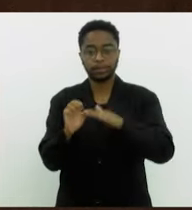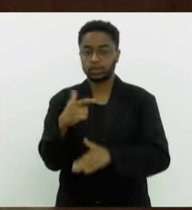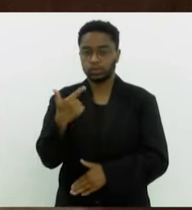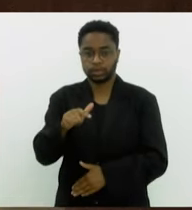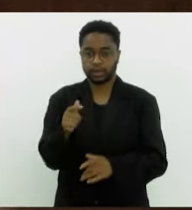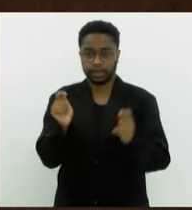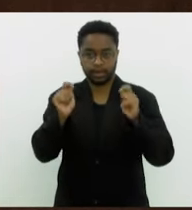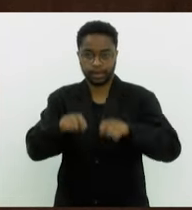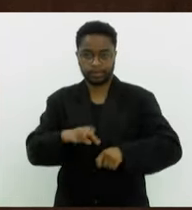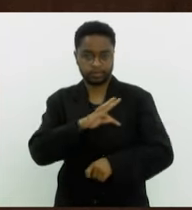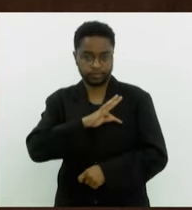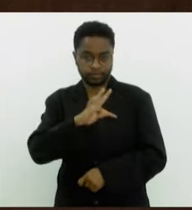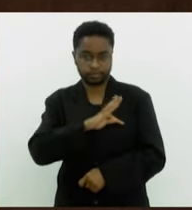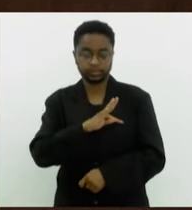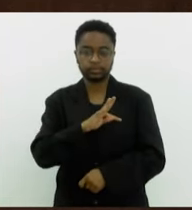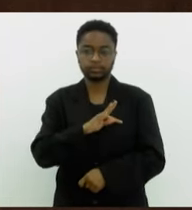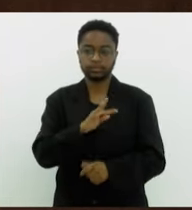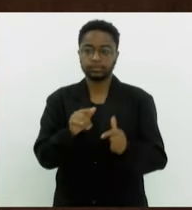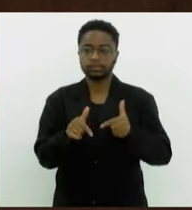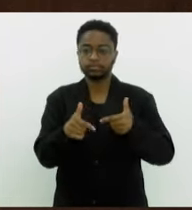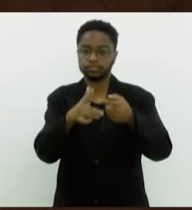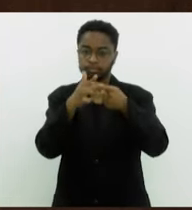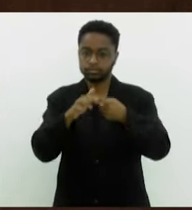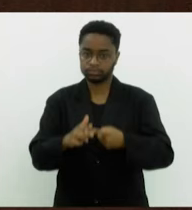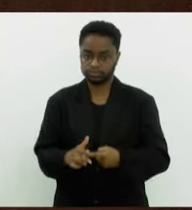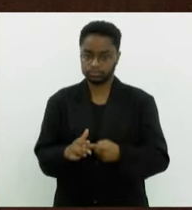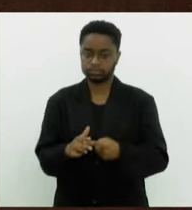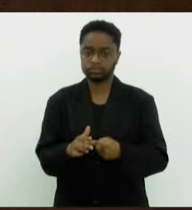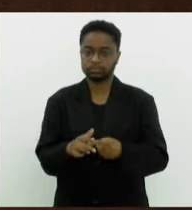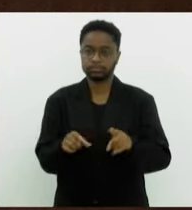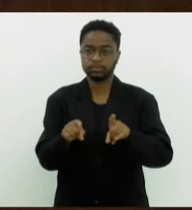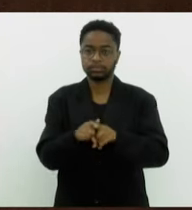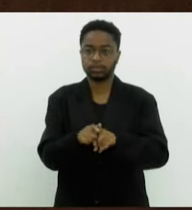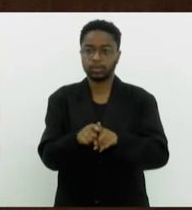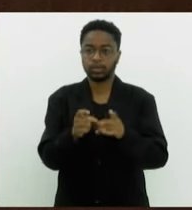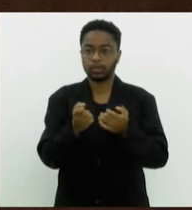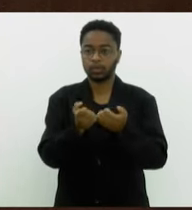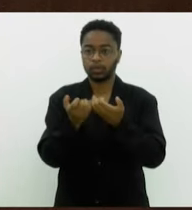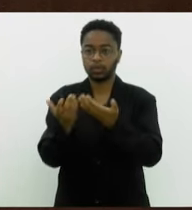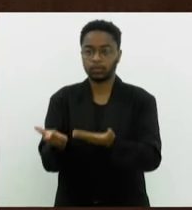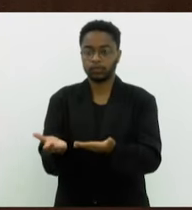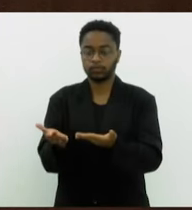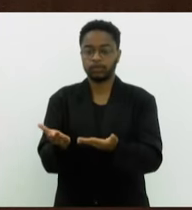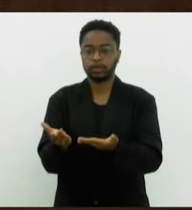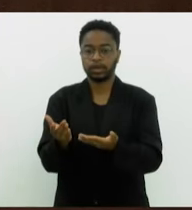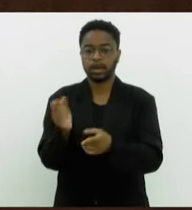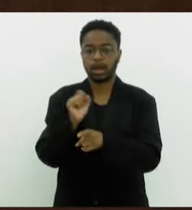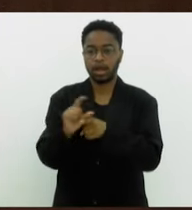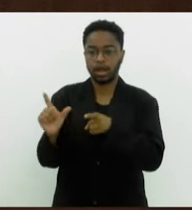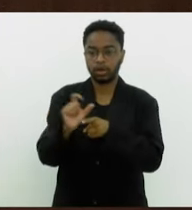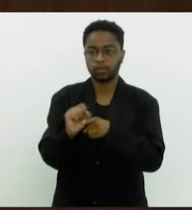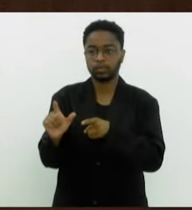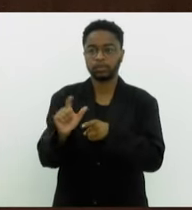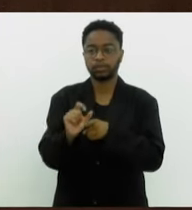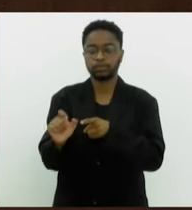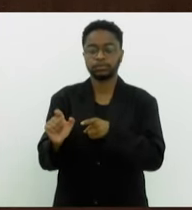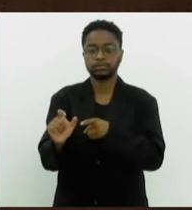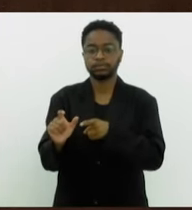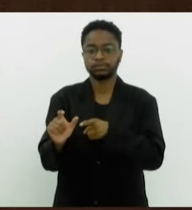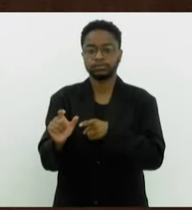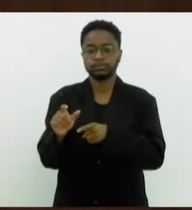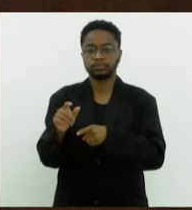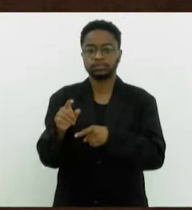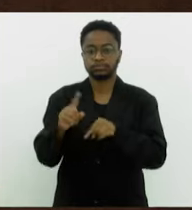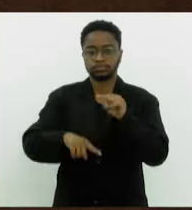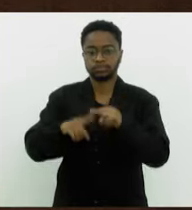técnica para realizar manutenção e fornecer aluguel de aparelho